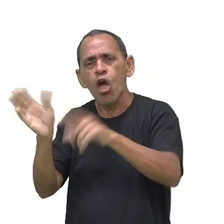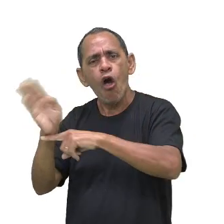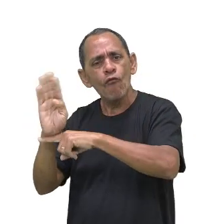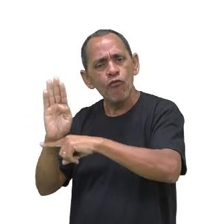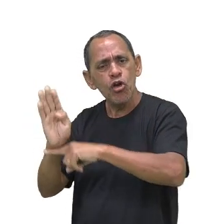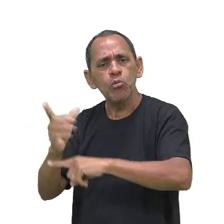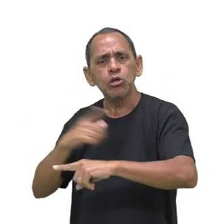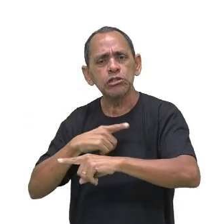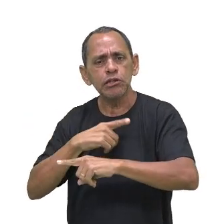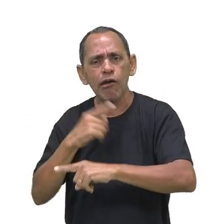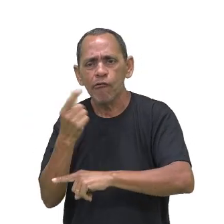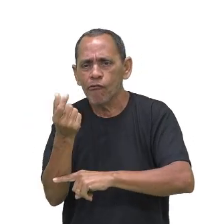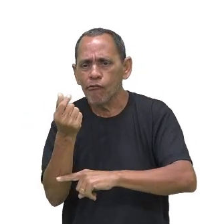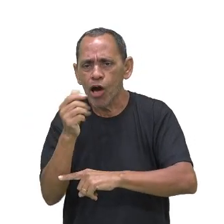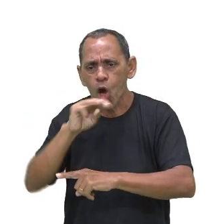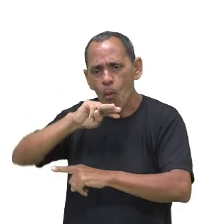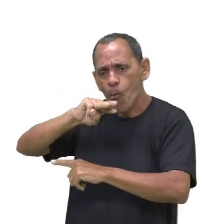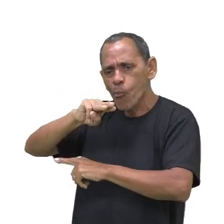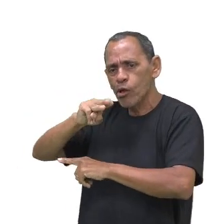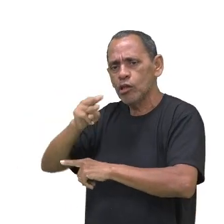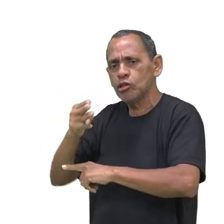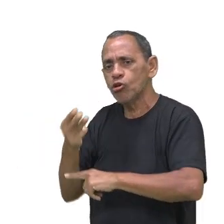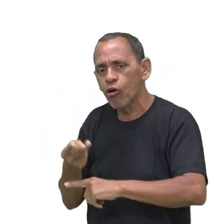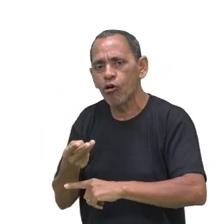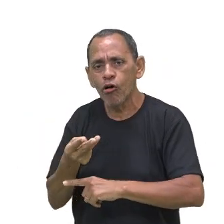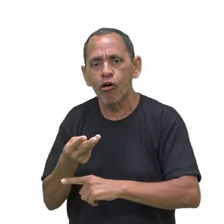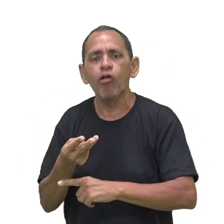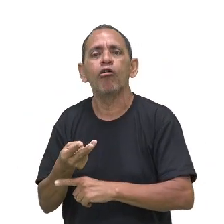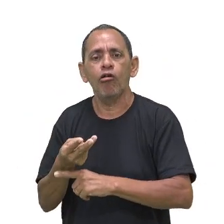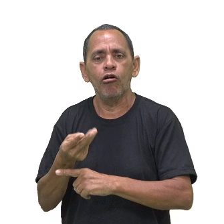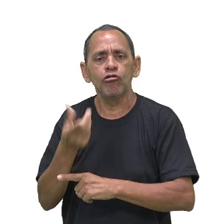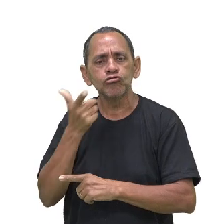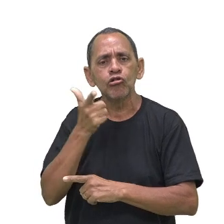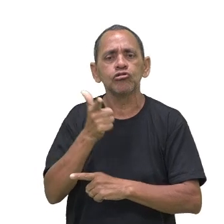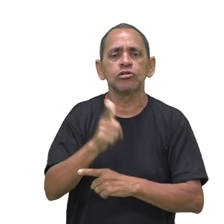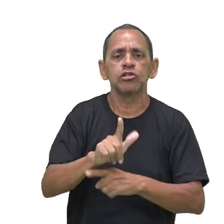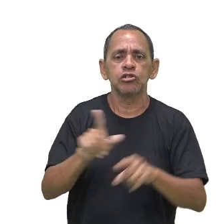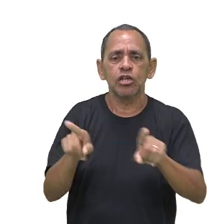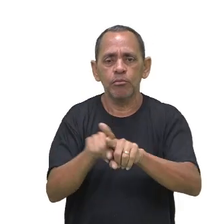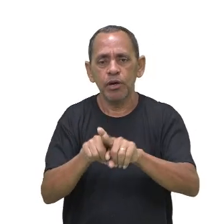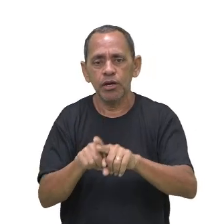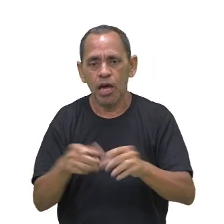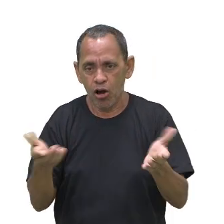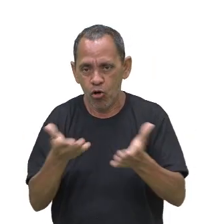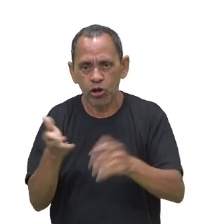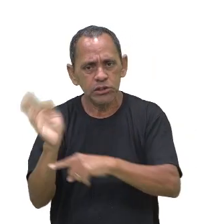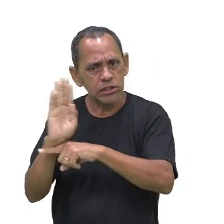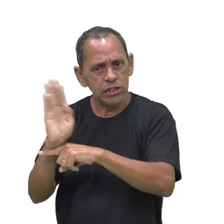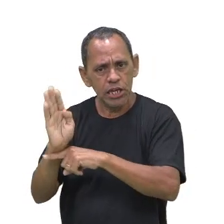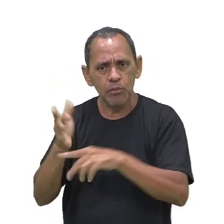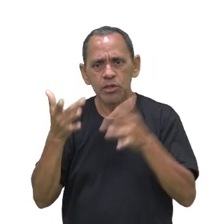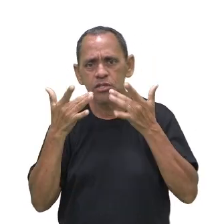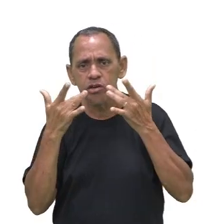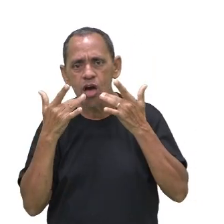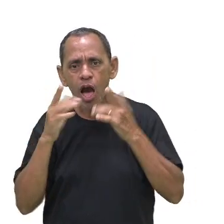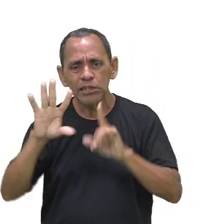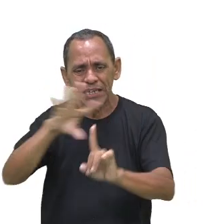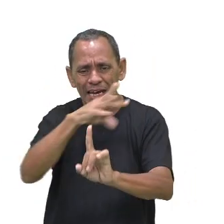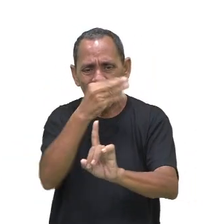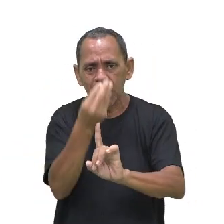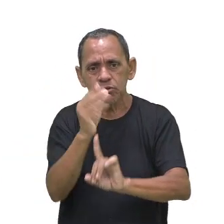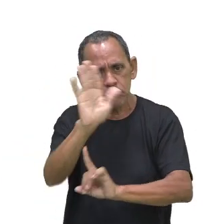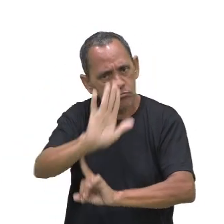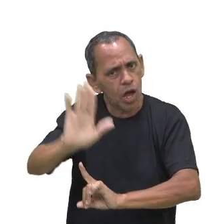de bilheteria. Então, o que está em voga é isso. Então, o cinema, né, o teatro, a arte em geral, a